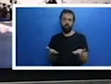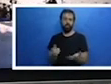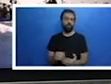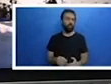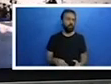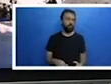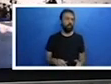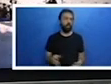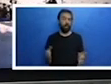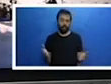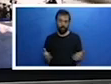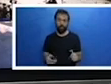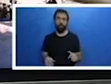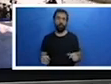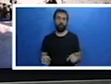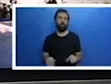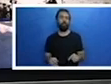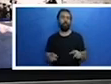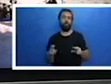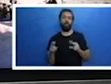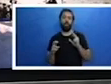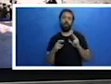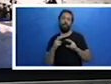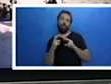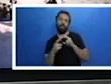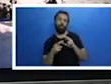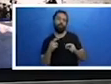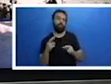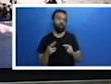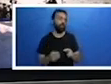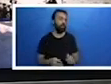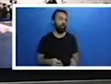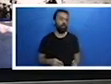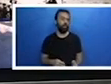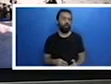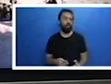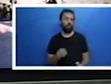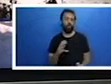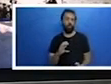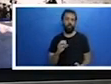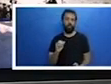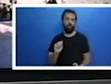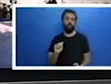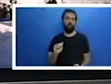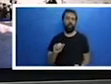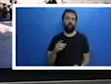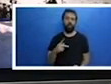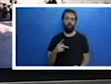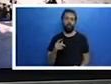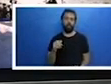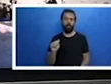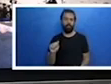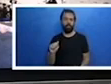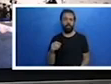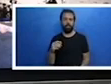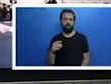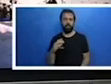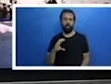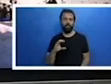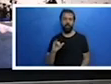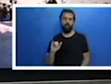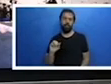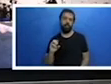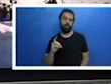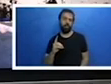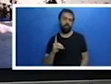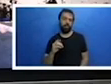Iremos agora relacionar, né, a capacidade física com as situações que acontecem na ginástica. Então, dentro dos movimentos da ginástica, aonde